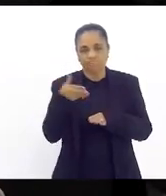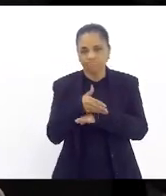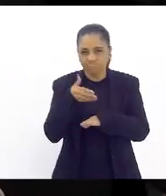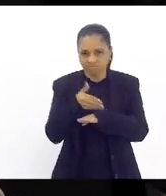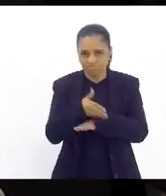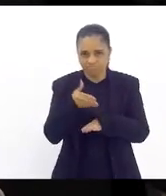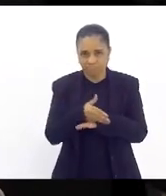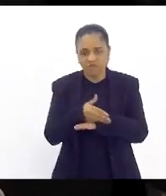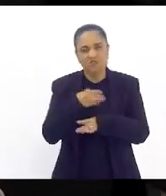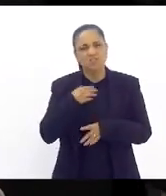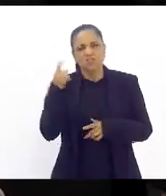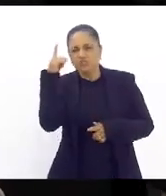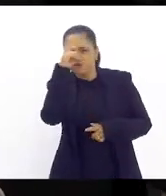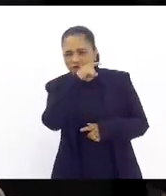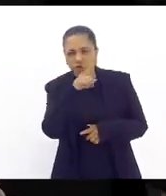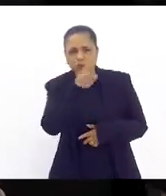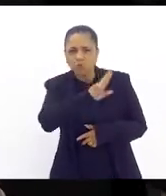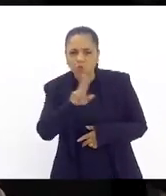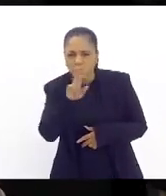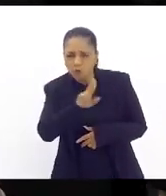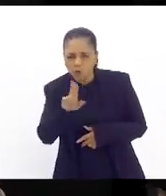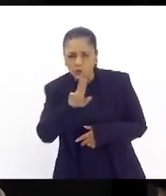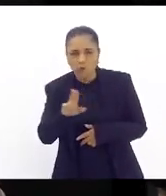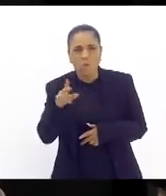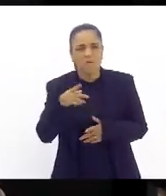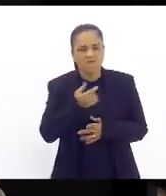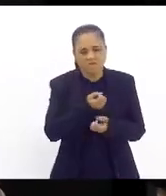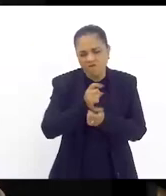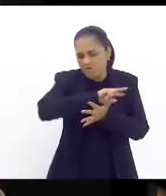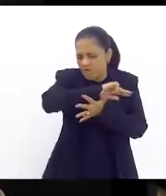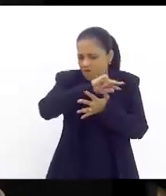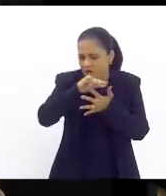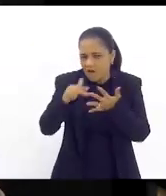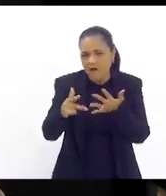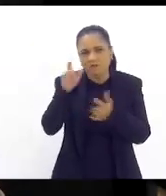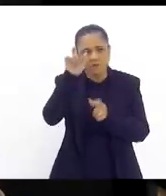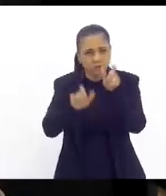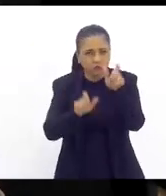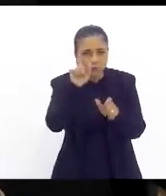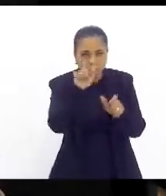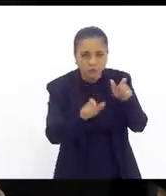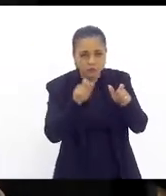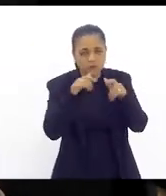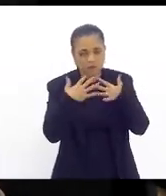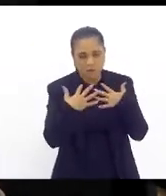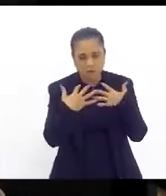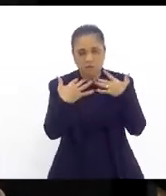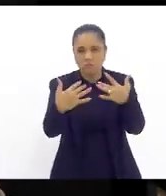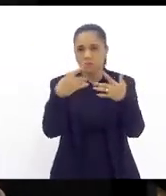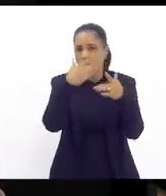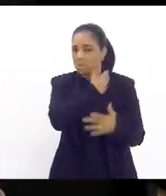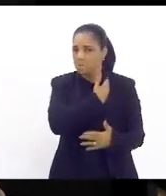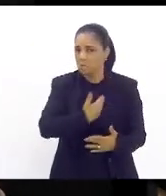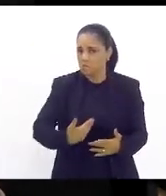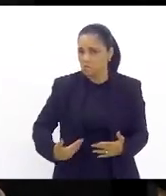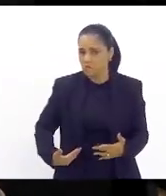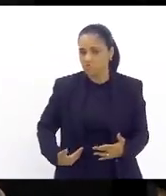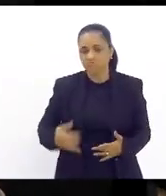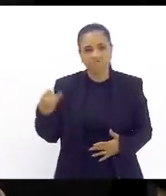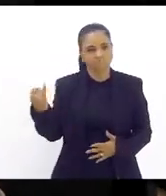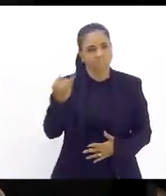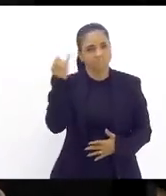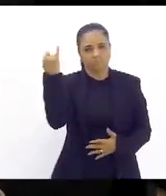nominalmente um a um porque são muitas autoridades uma audiência pública de muita relevância